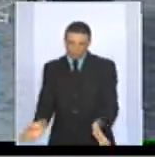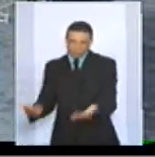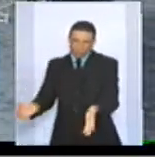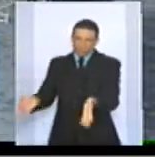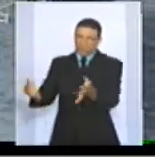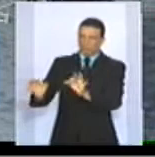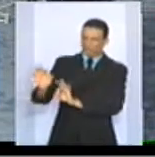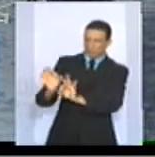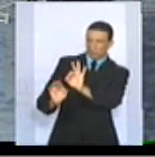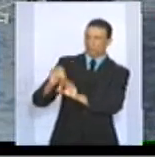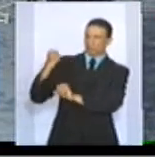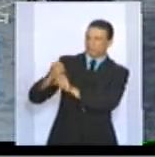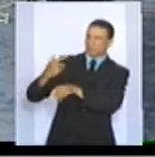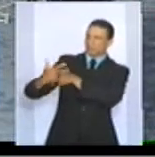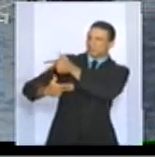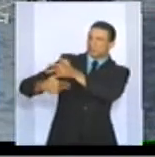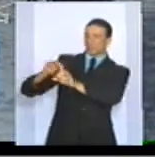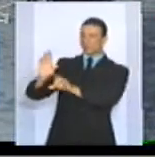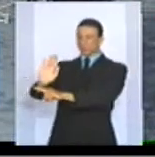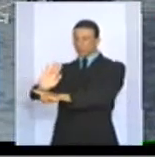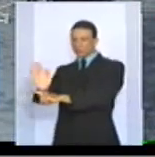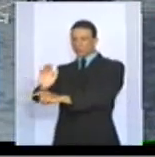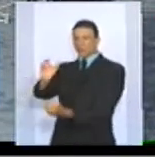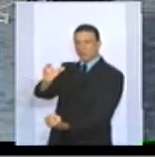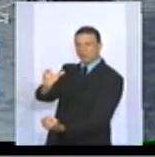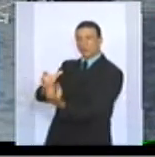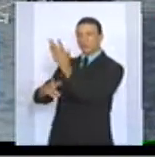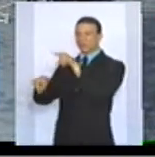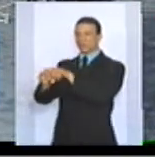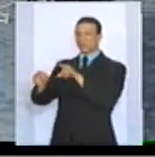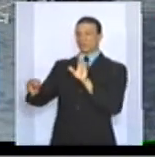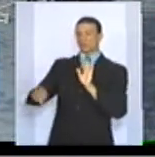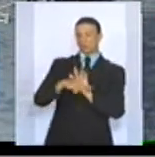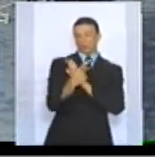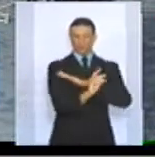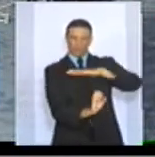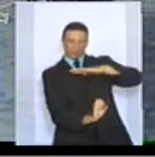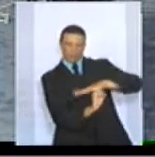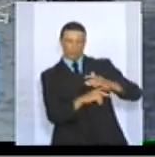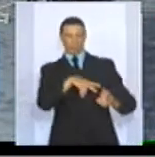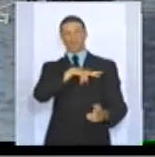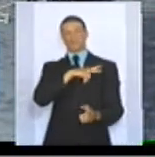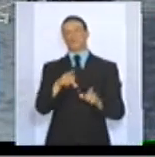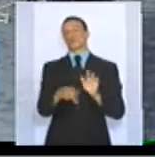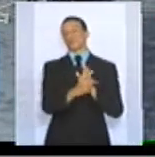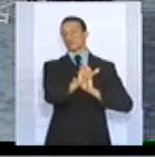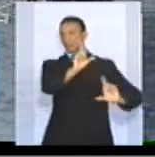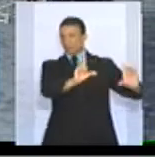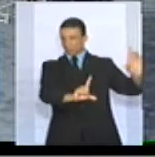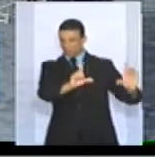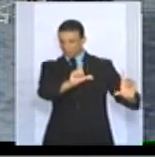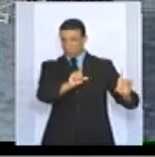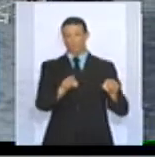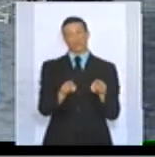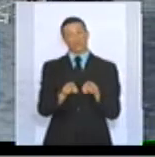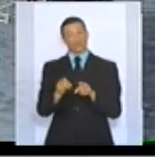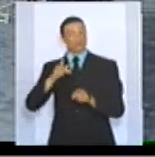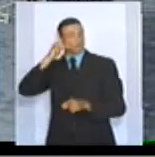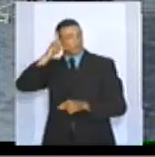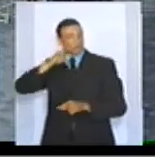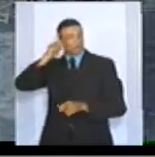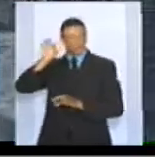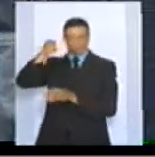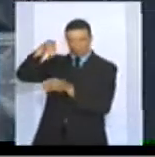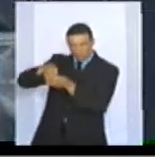consistente e continuada de filmes e obras de produção independente para a televisão. Entretanto, essas políticas de estímulo ao fomento